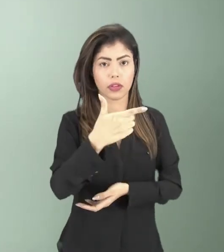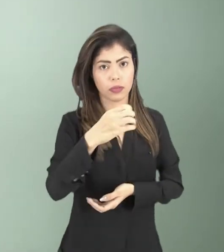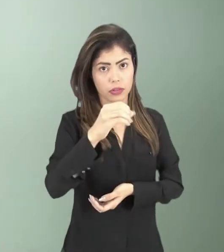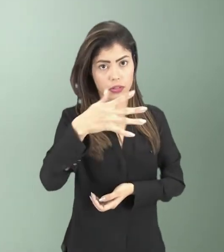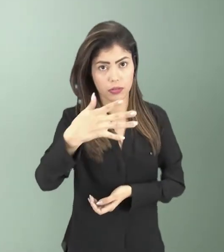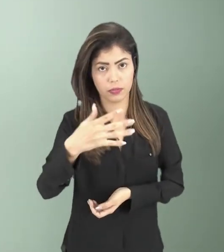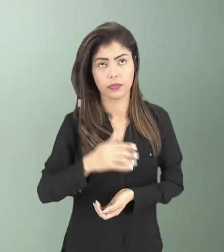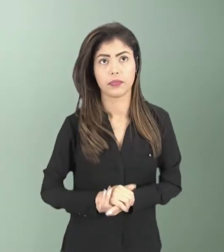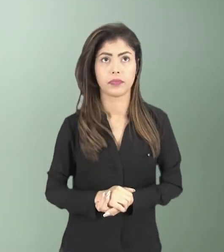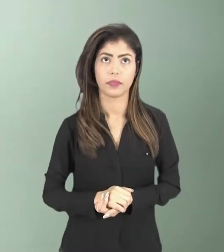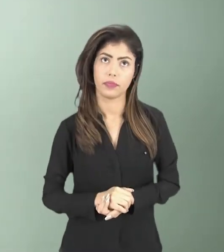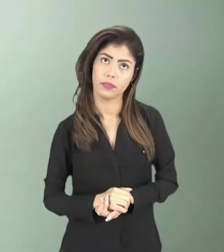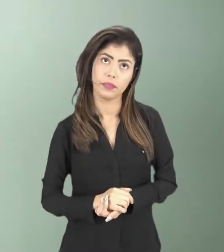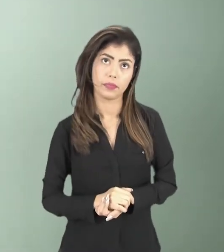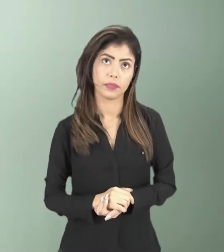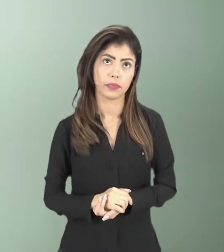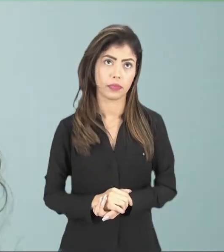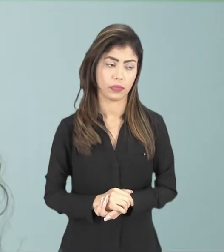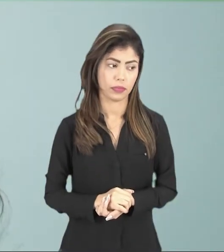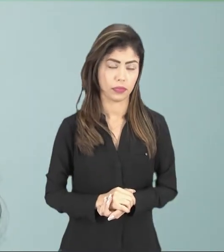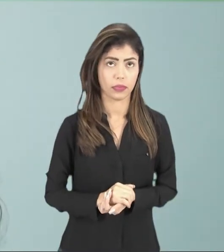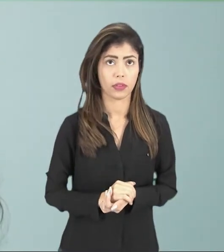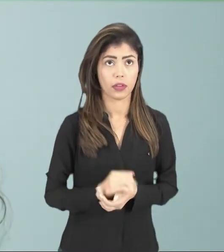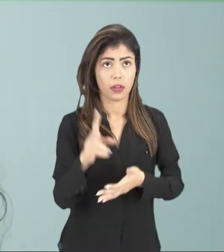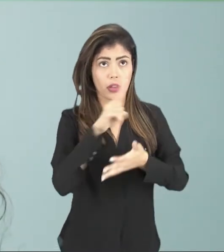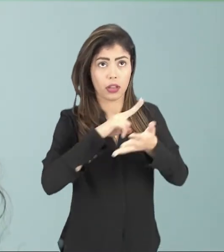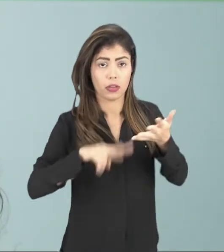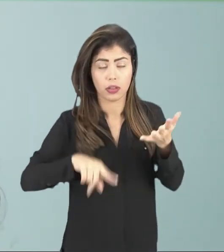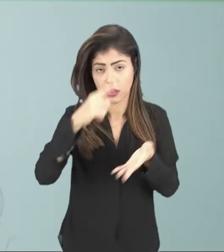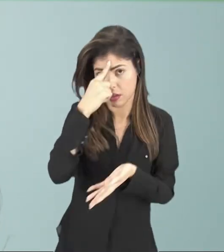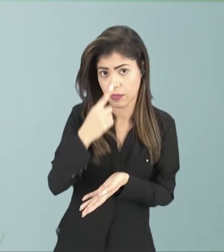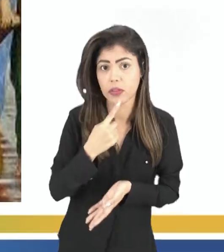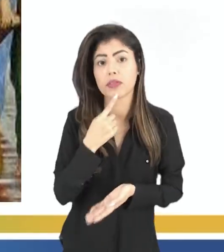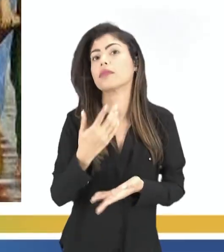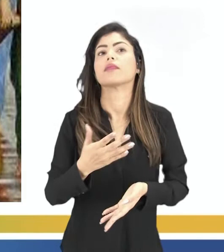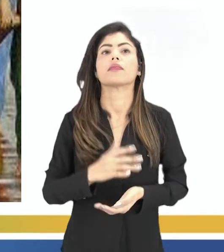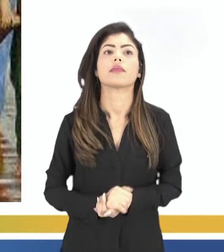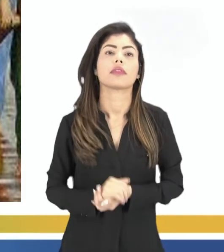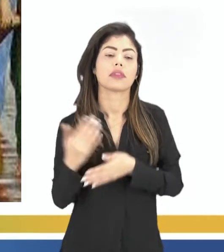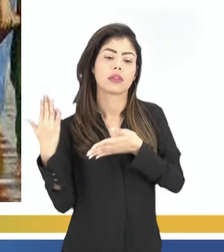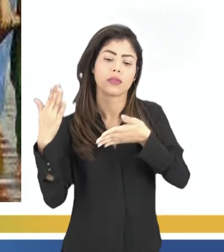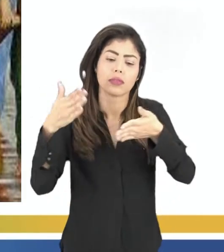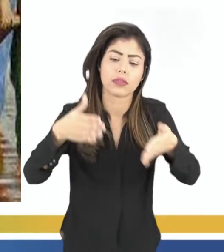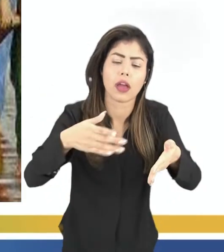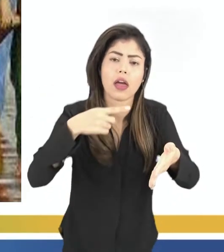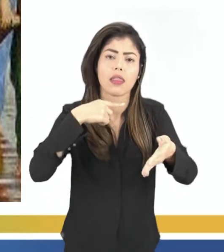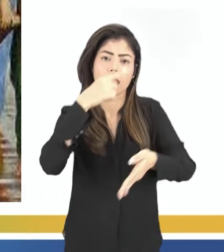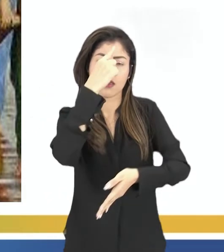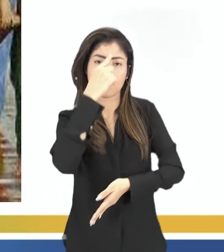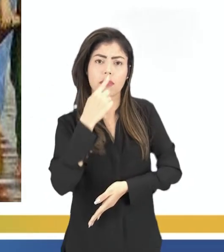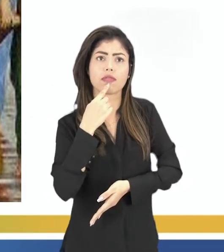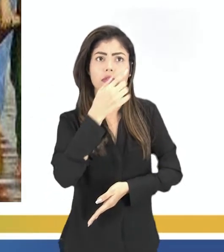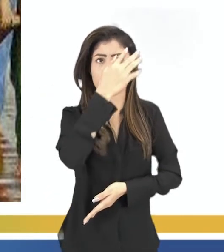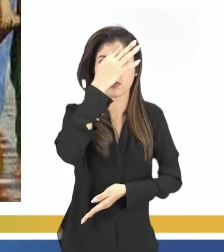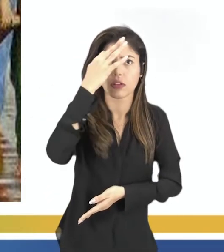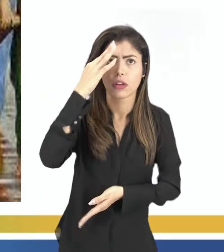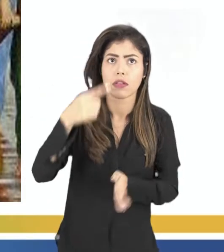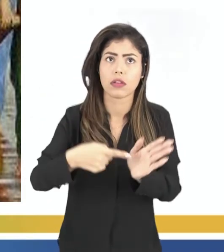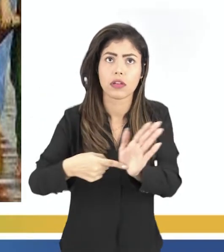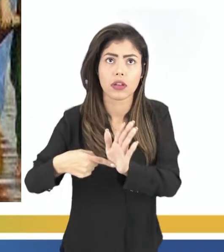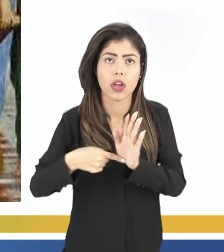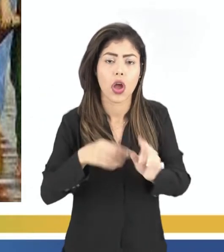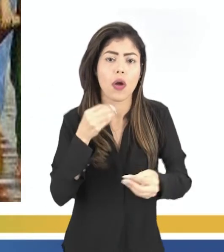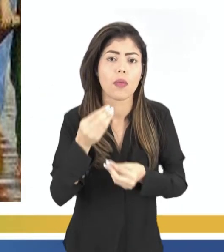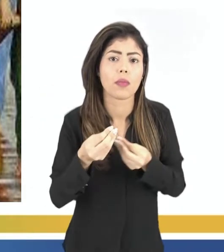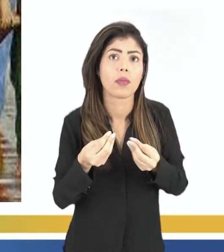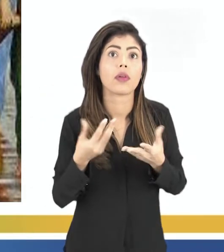2014. Então não sei, é uma questão muito simples, ó, é uma leitura da imagem. No centro da imagem, o filósofo Platão é retratado apontando